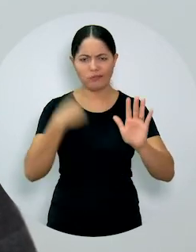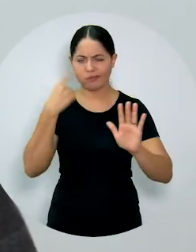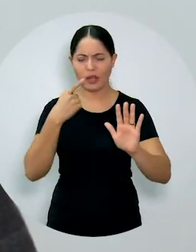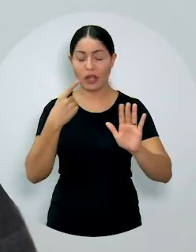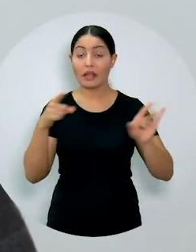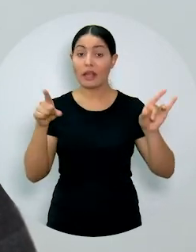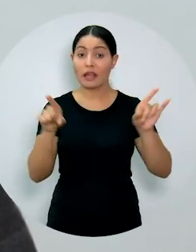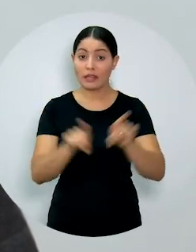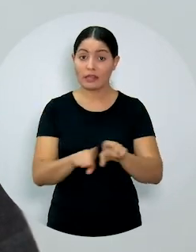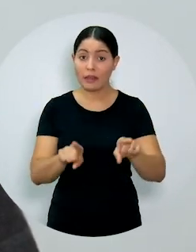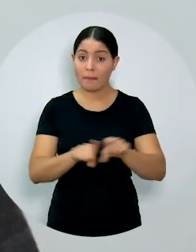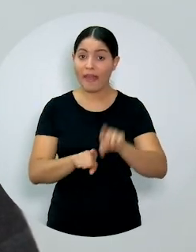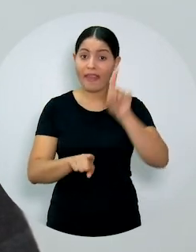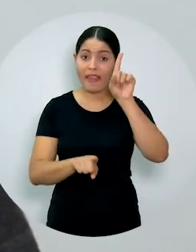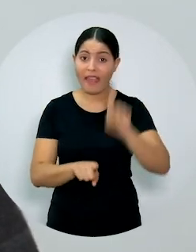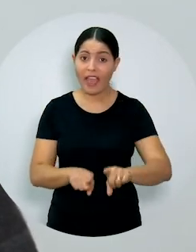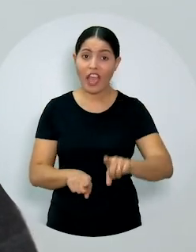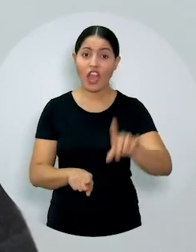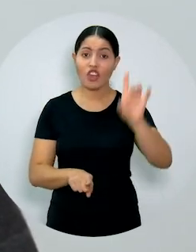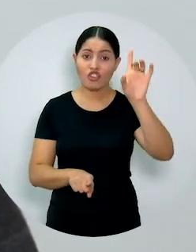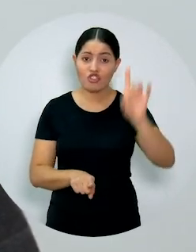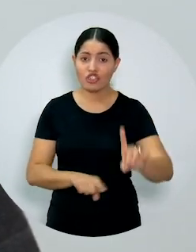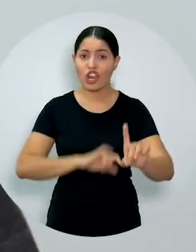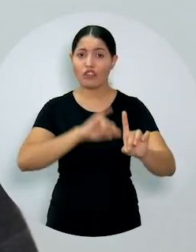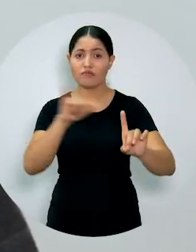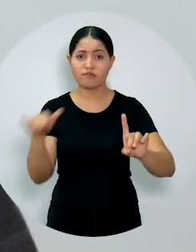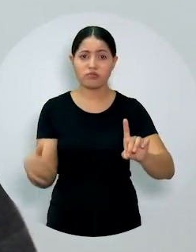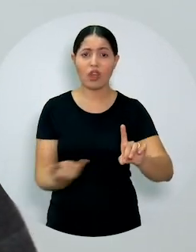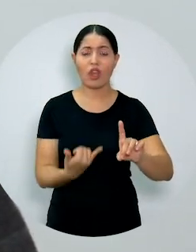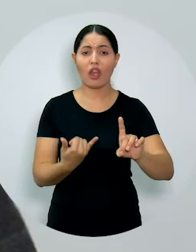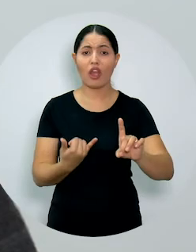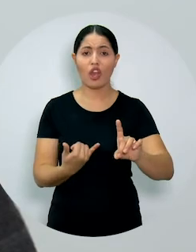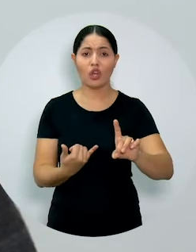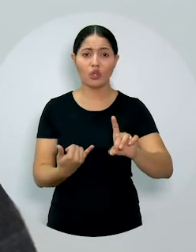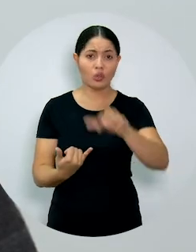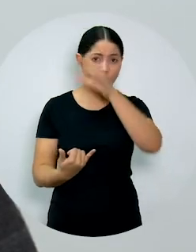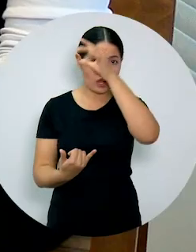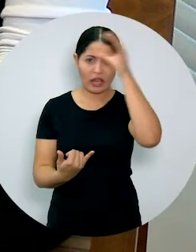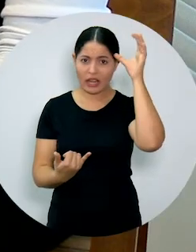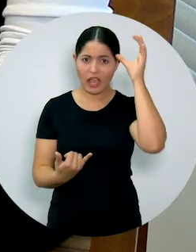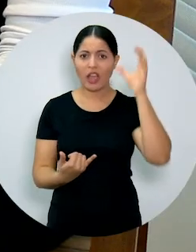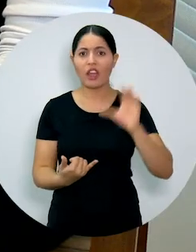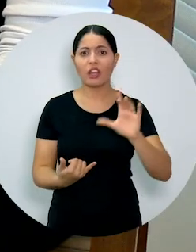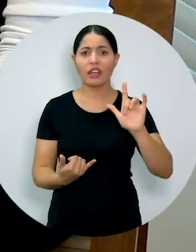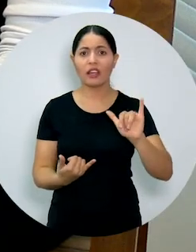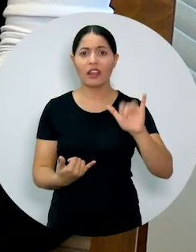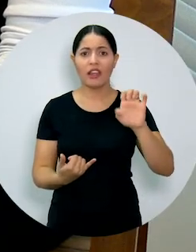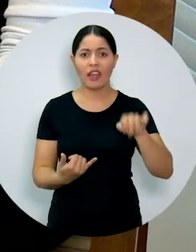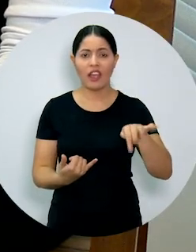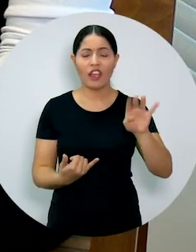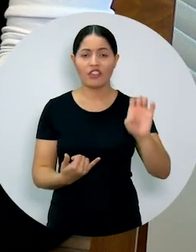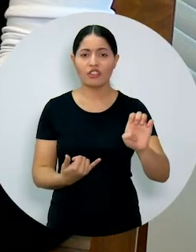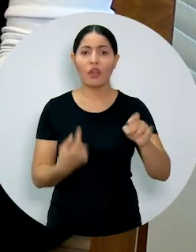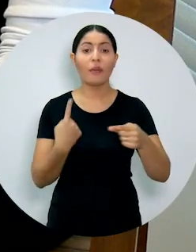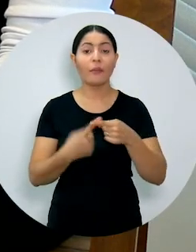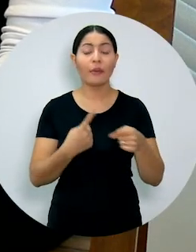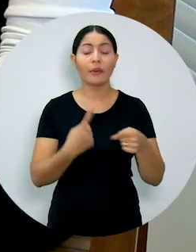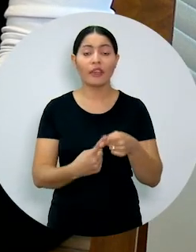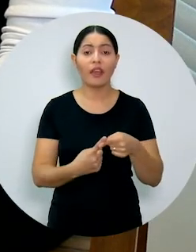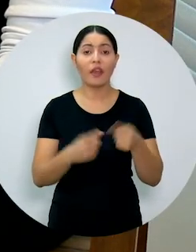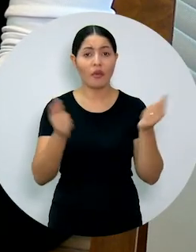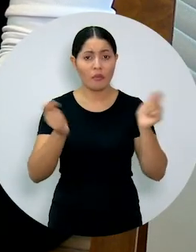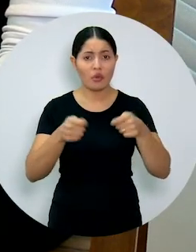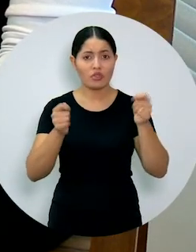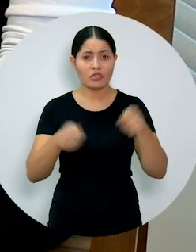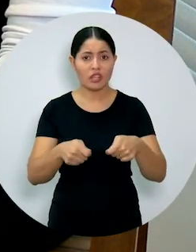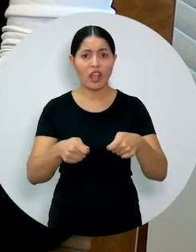cliente do advogado, são prerrogativas para o exercício livre da advocacia, para que o advogado tenha condições